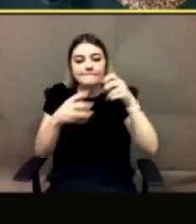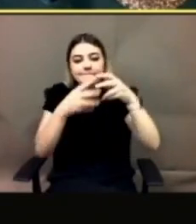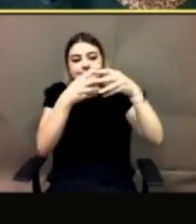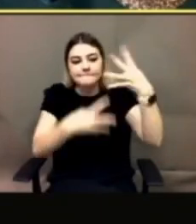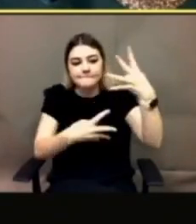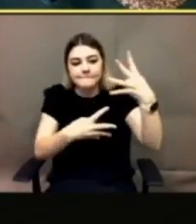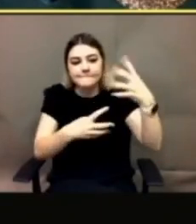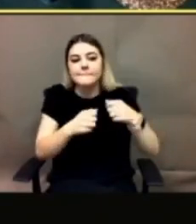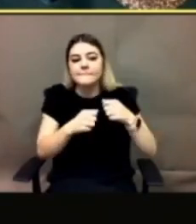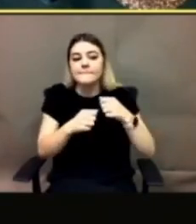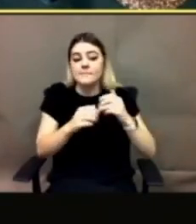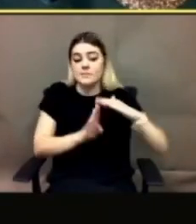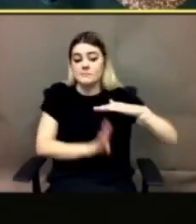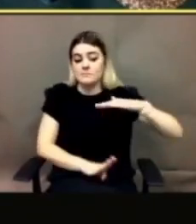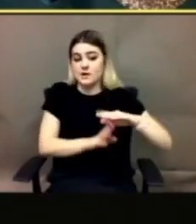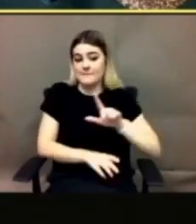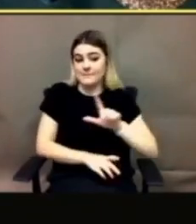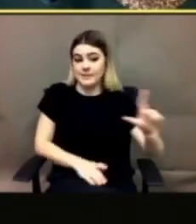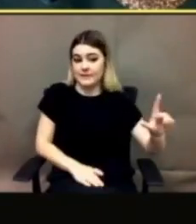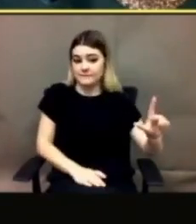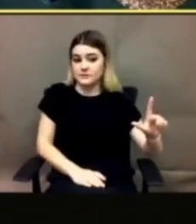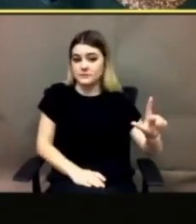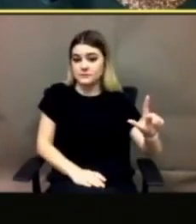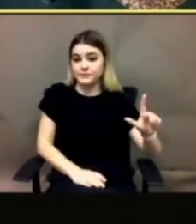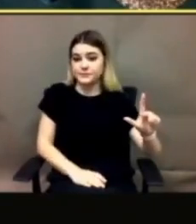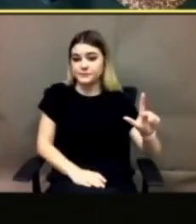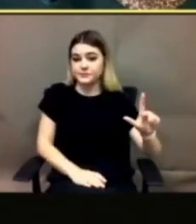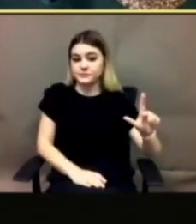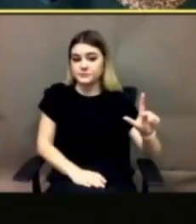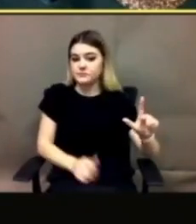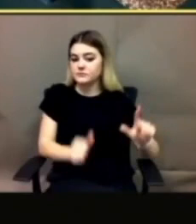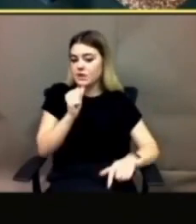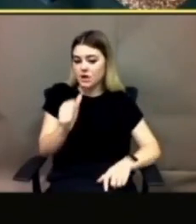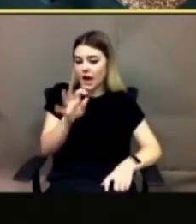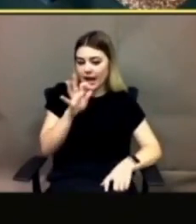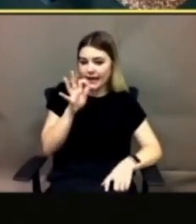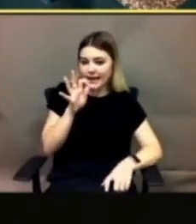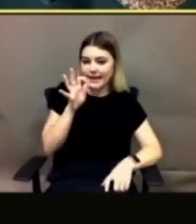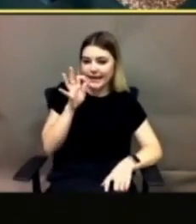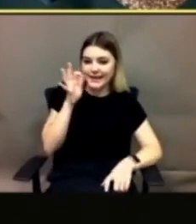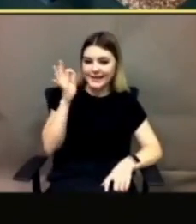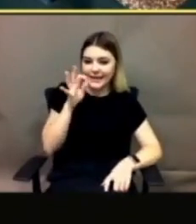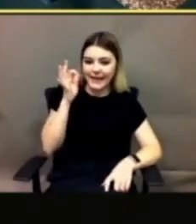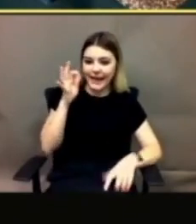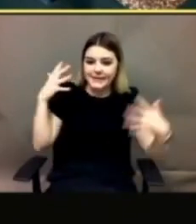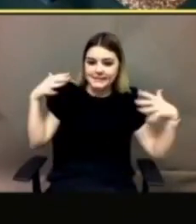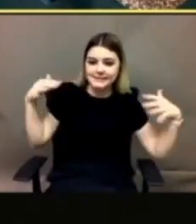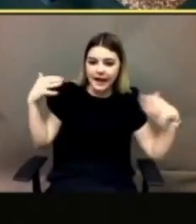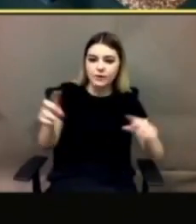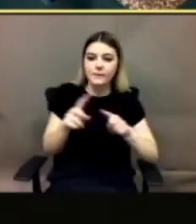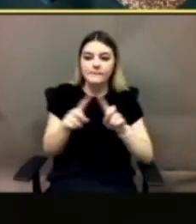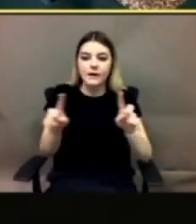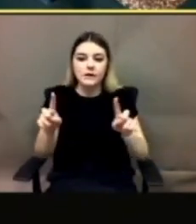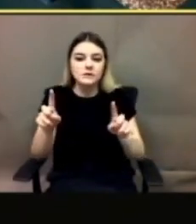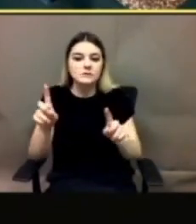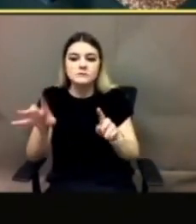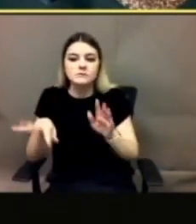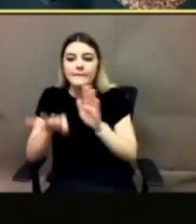vamos aqui no canto inferior esquerdo para escolher um outro som dessa biblioteca.